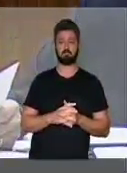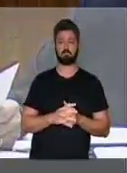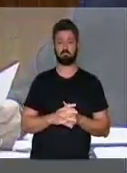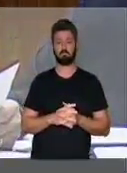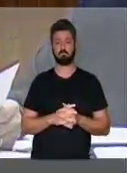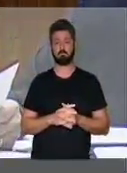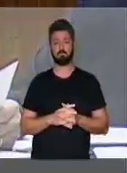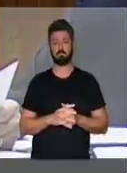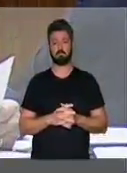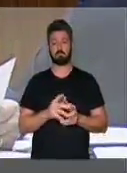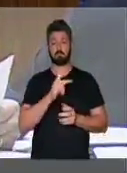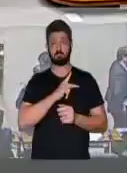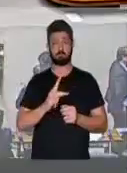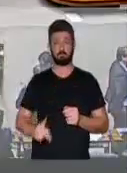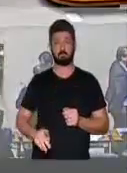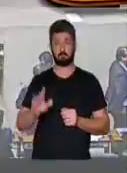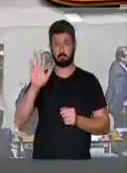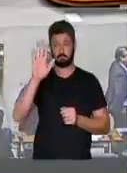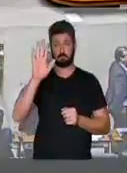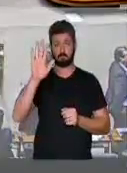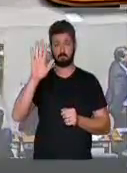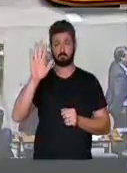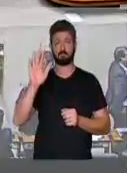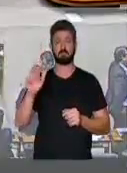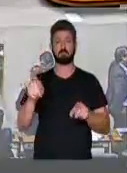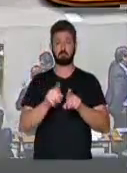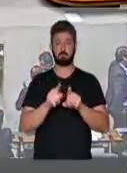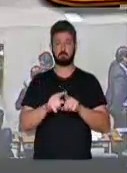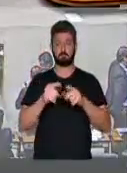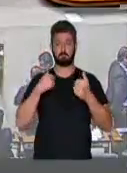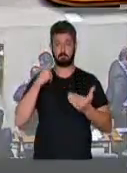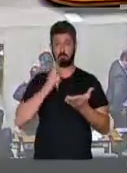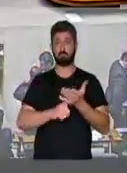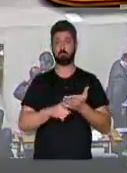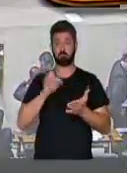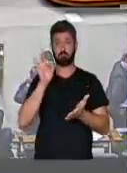Deputado. Senhor presidente, também aqui